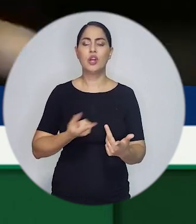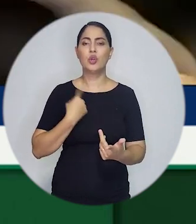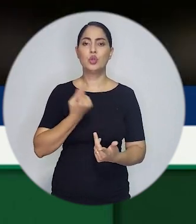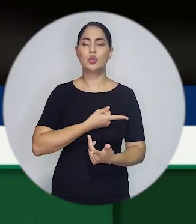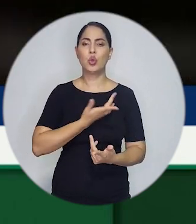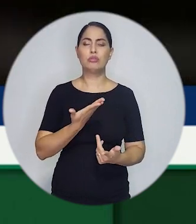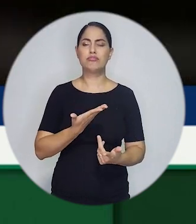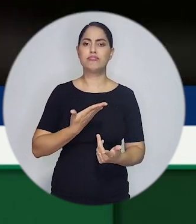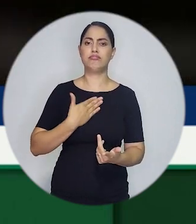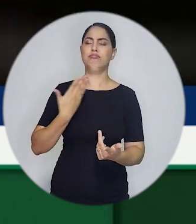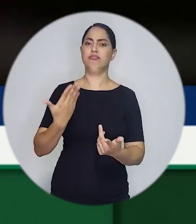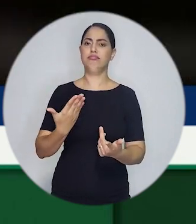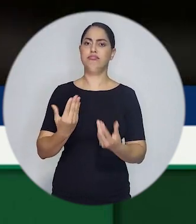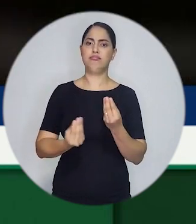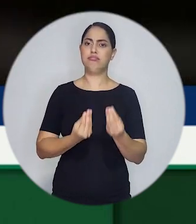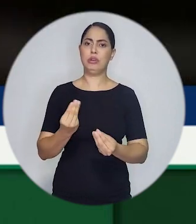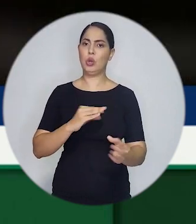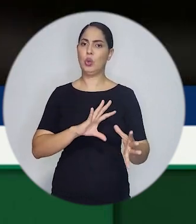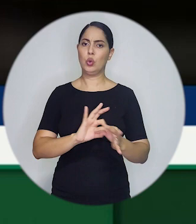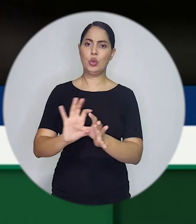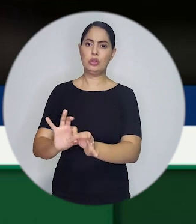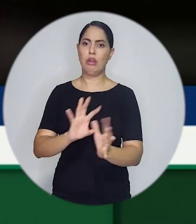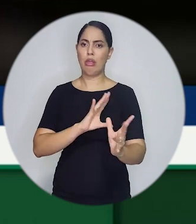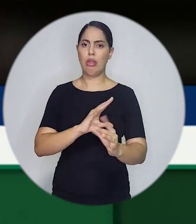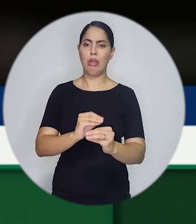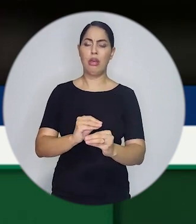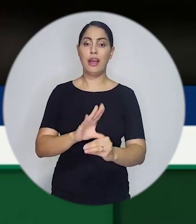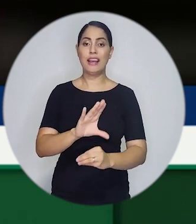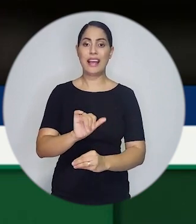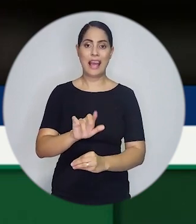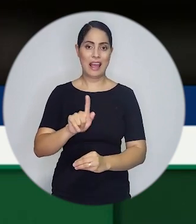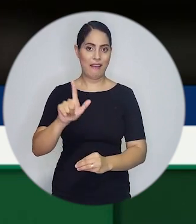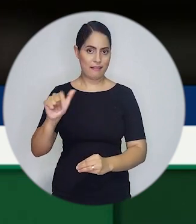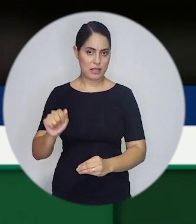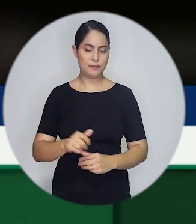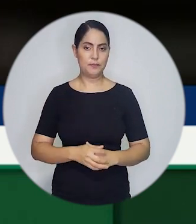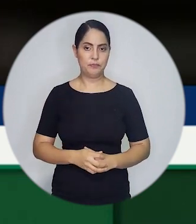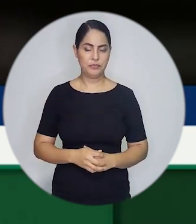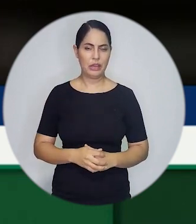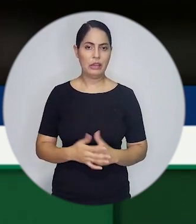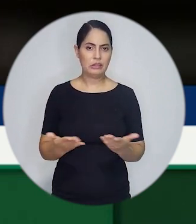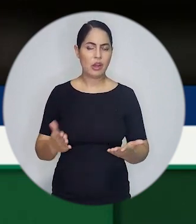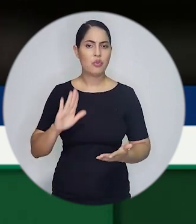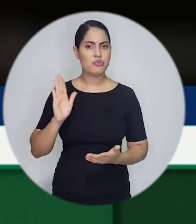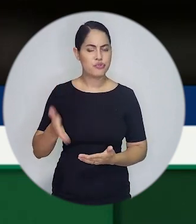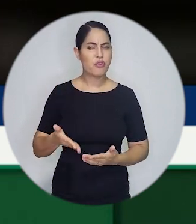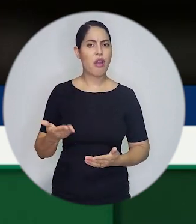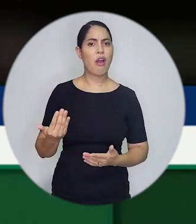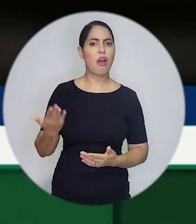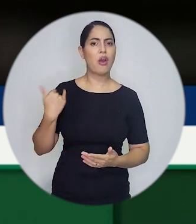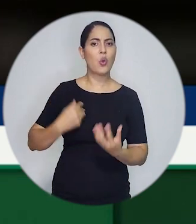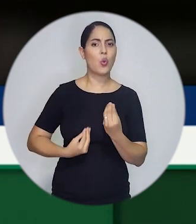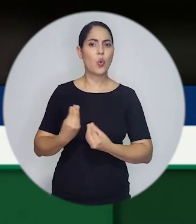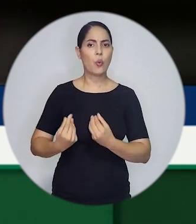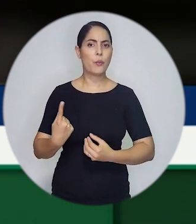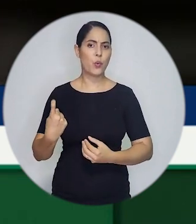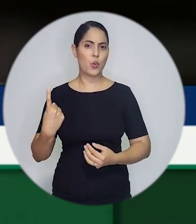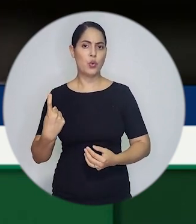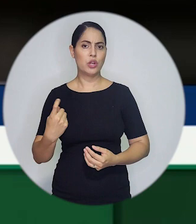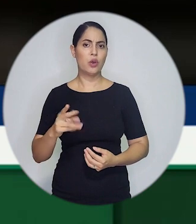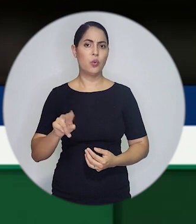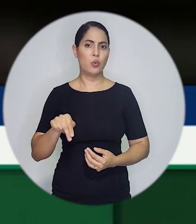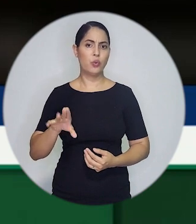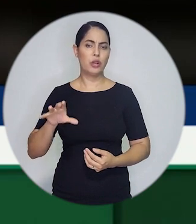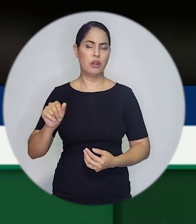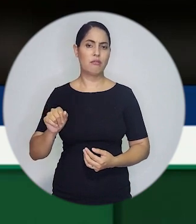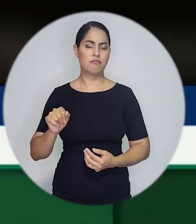parece justificado de um aumento repentino de carga. Foi dito aqui já que haveria uma ideia de alíquota